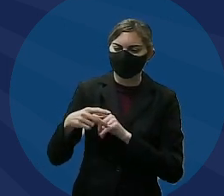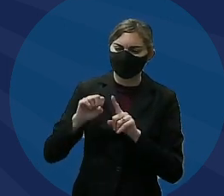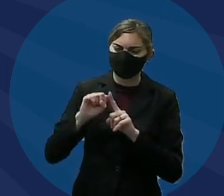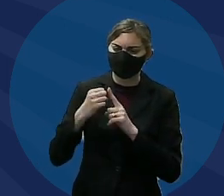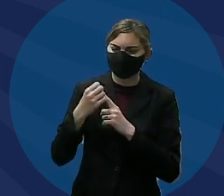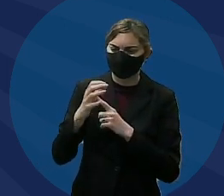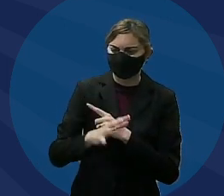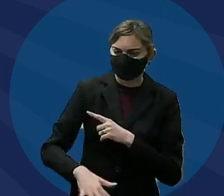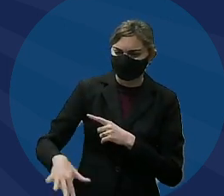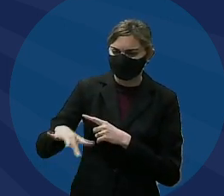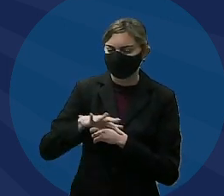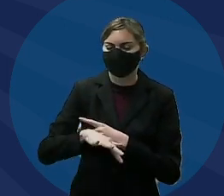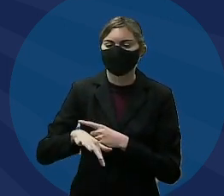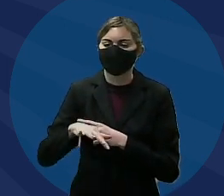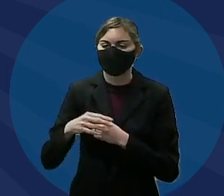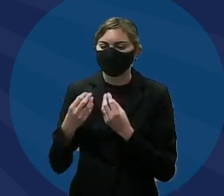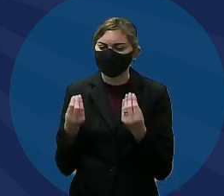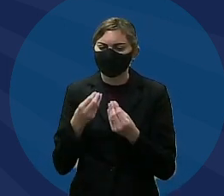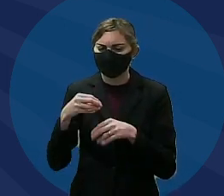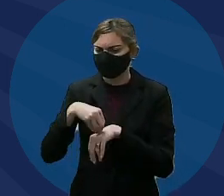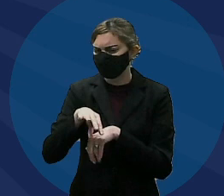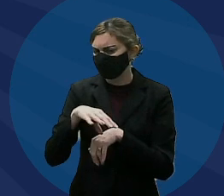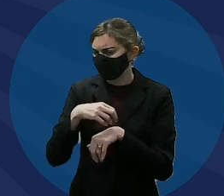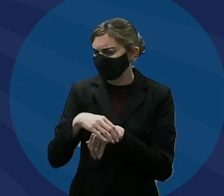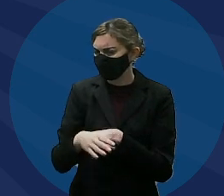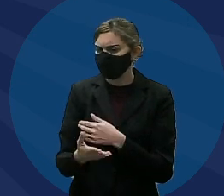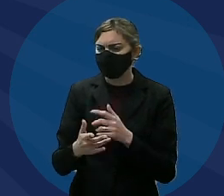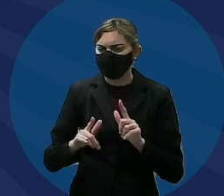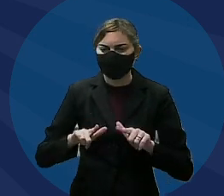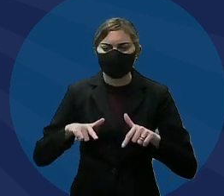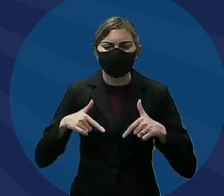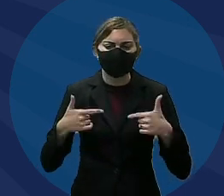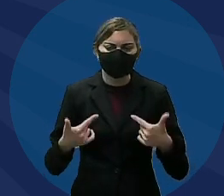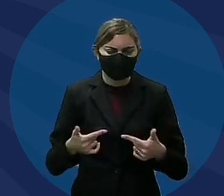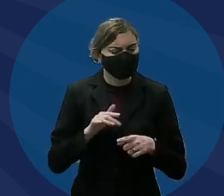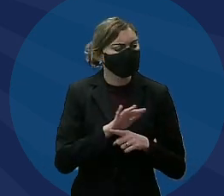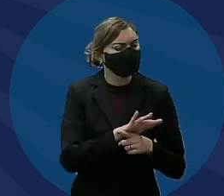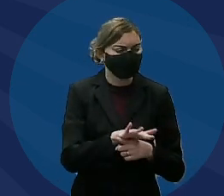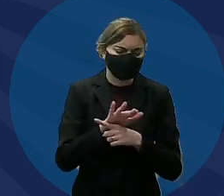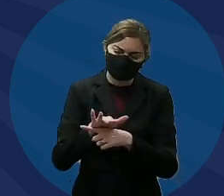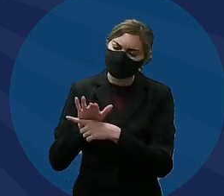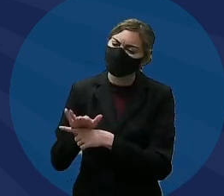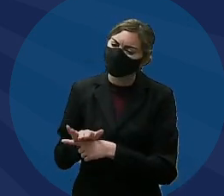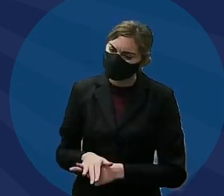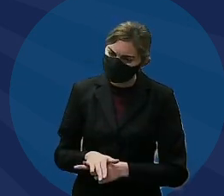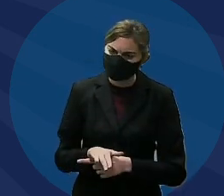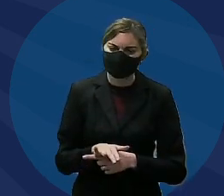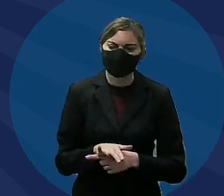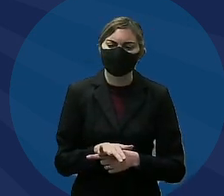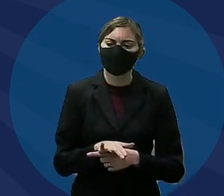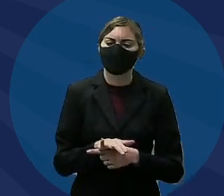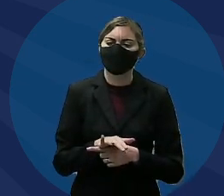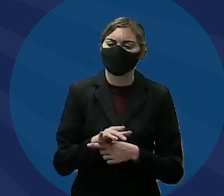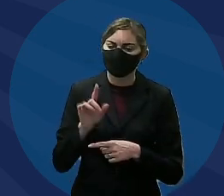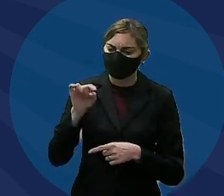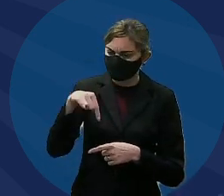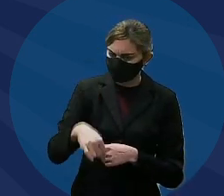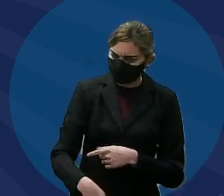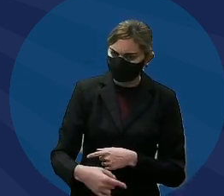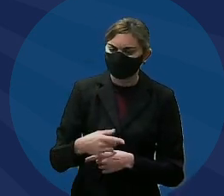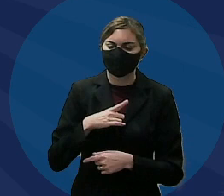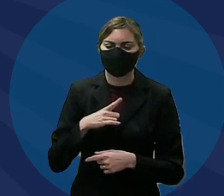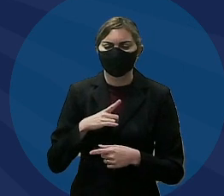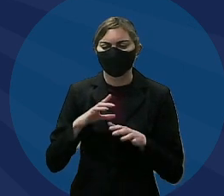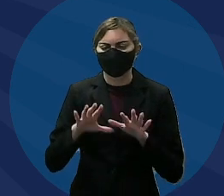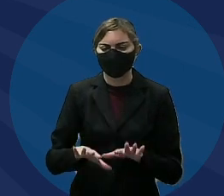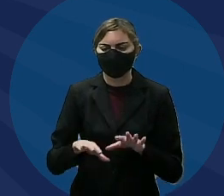essa questão, como vocês colocam aqui, da ação solidária. E aqui a gente fica